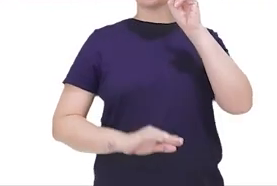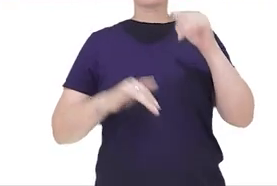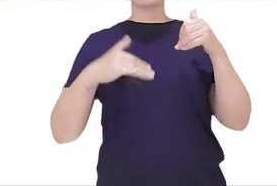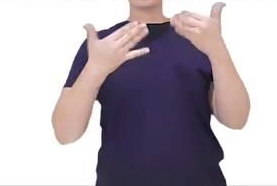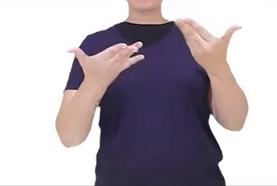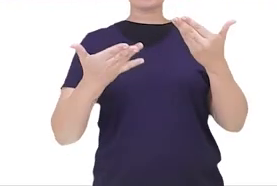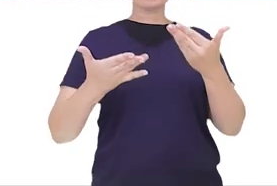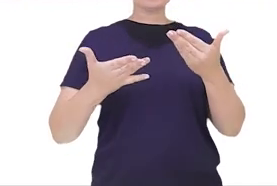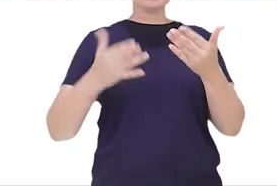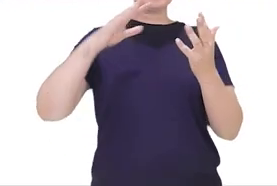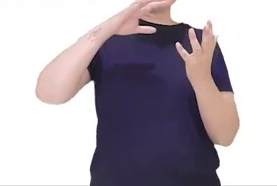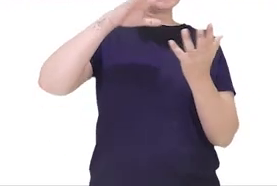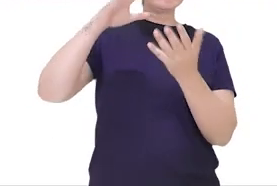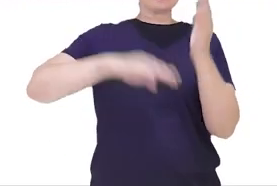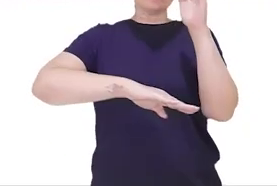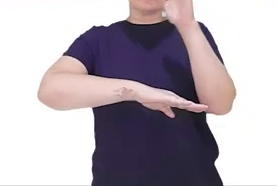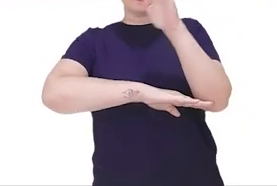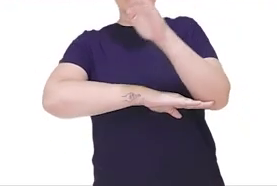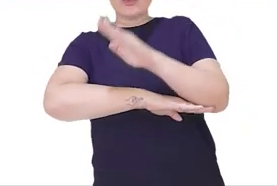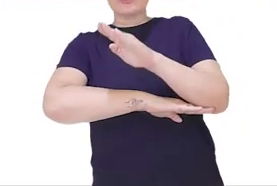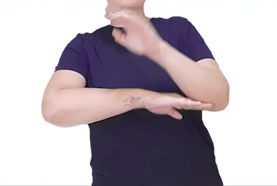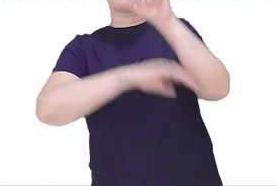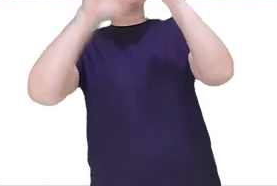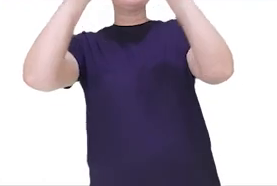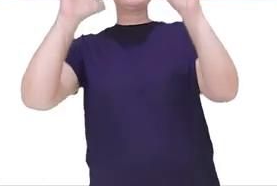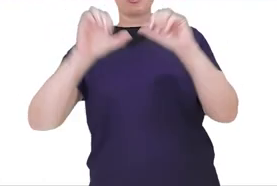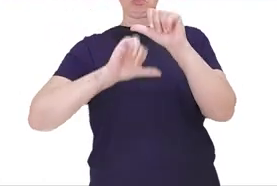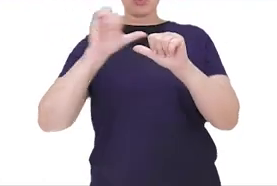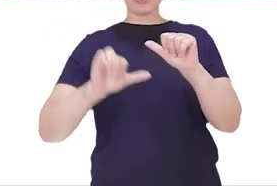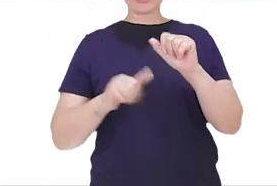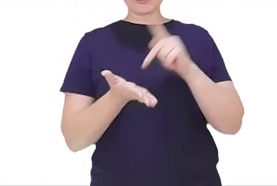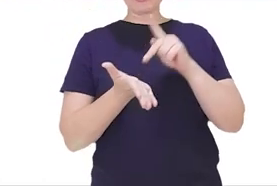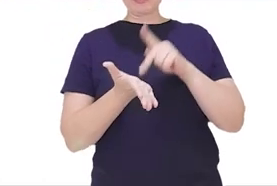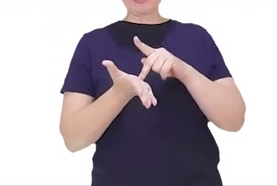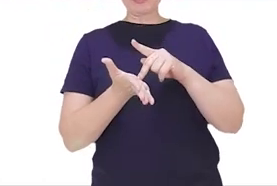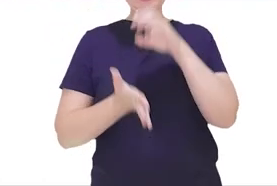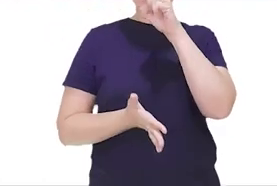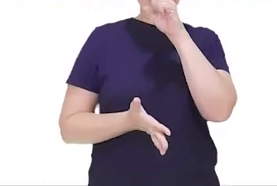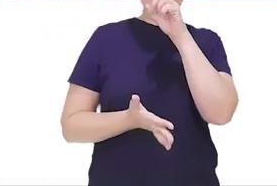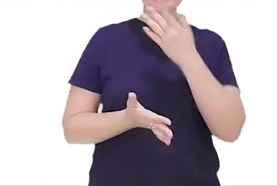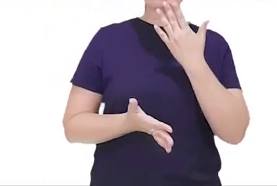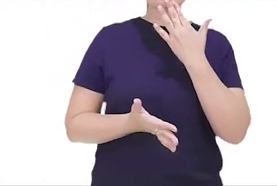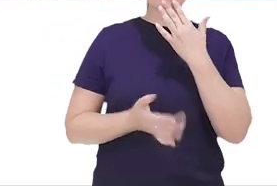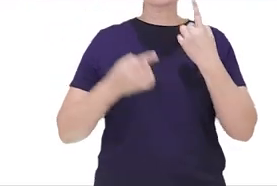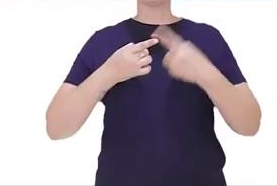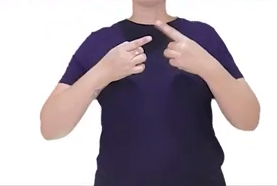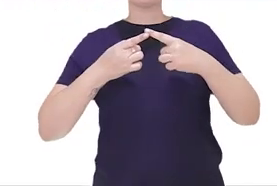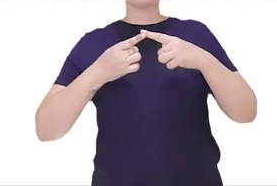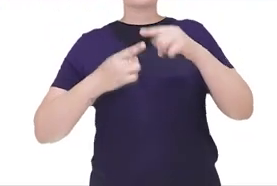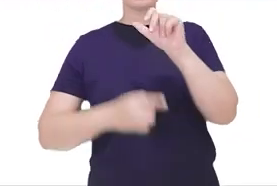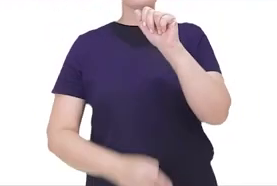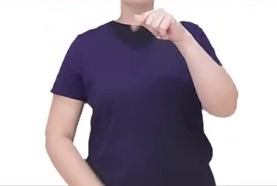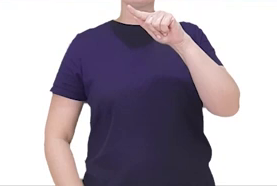lembre, quando a gente está no finalzinho da tarde, a cor do céu muda, não muda? Fica meio alaranjado, não é isso? É porque